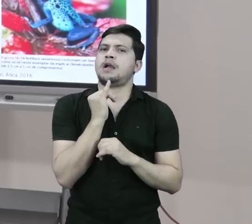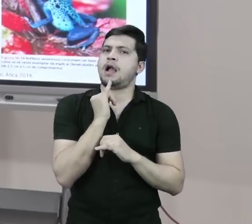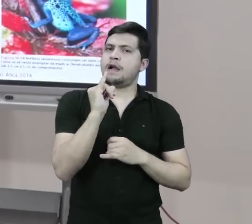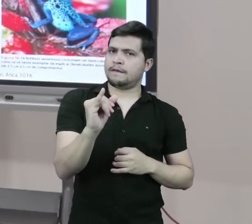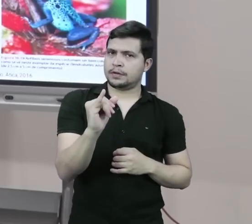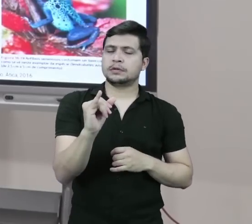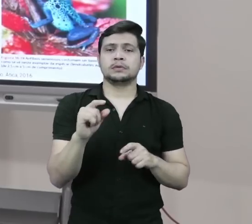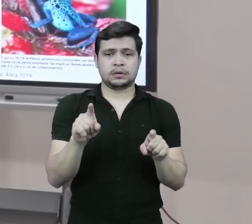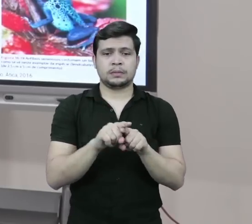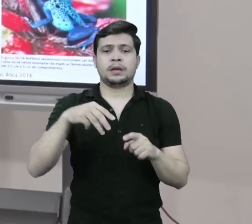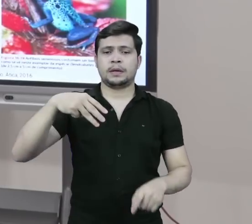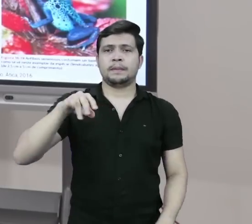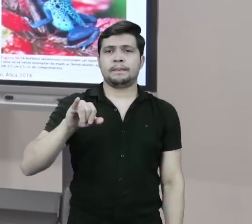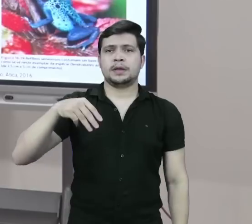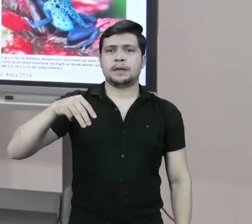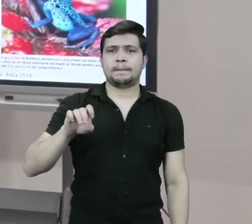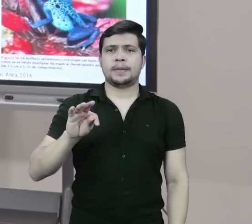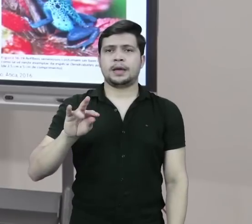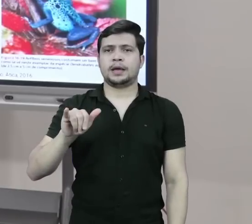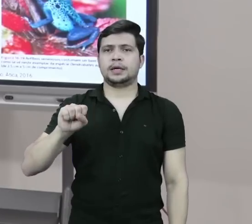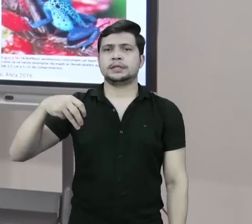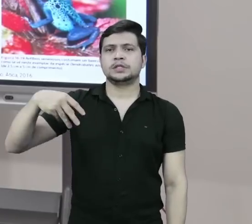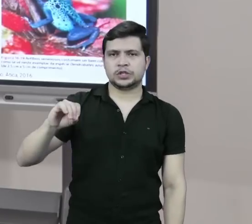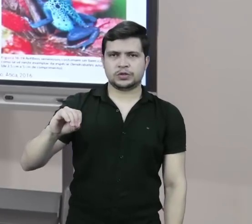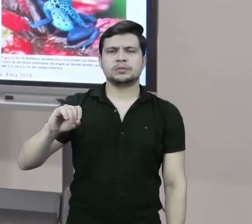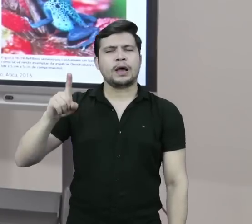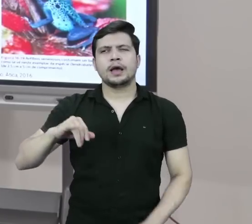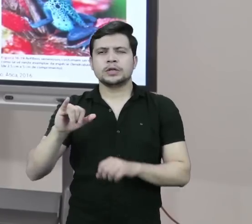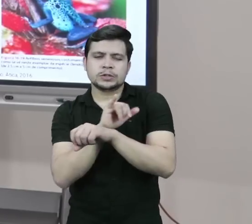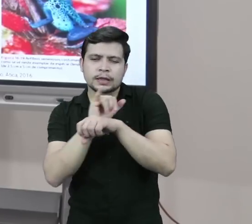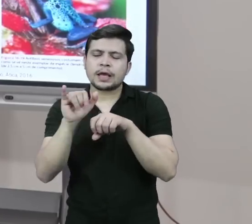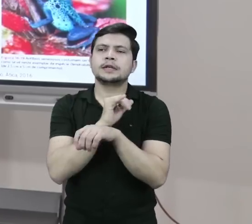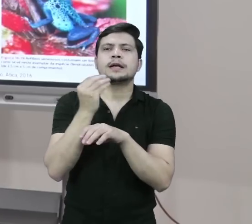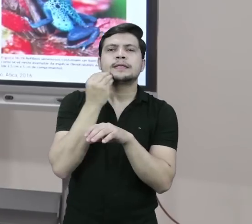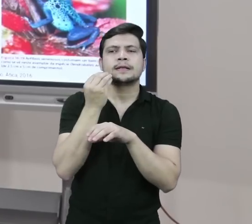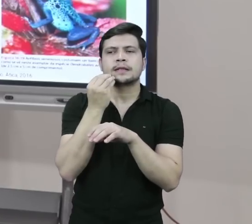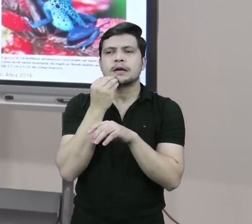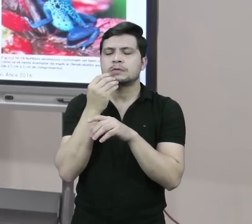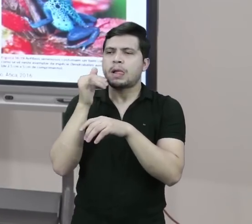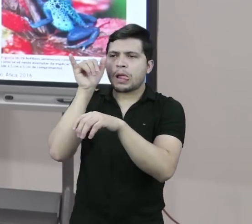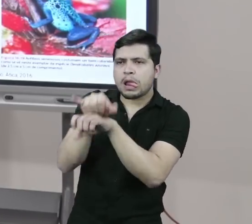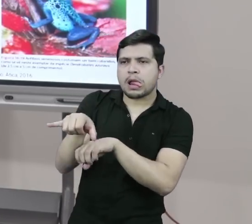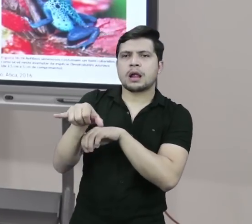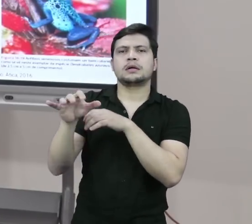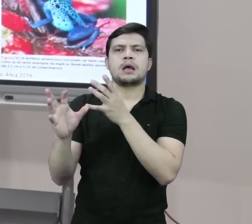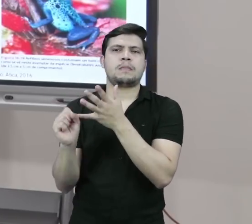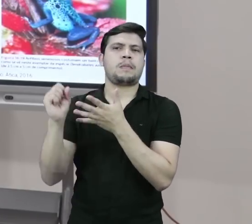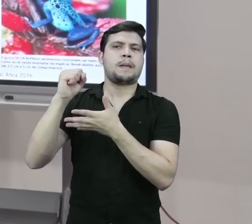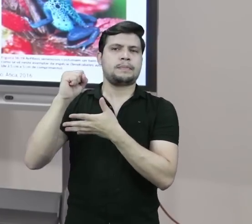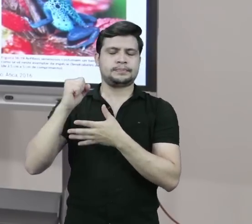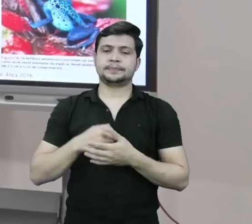né? São essas estratégias das presas para enganar os predadores. Por exemplo, a camuflagem é quando um ser vivo ele